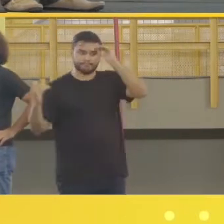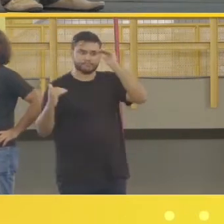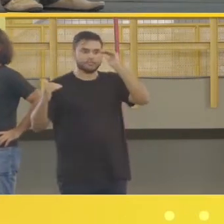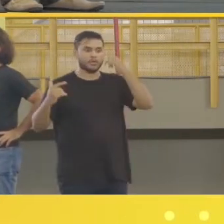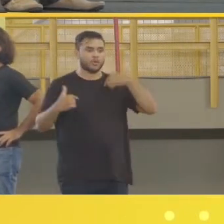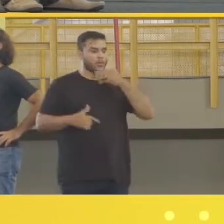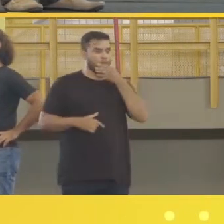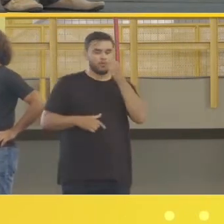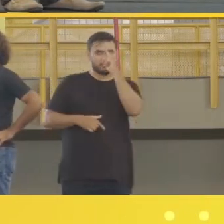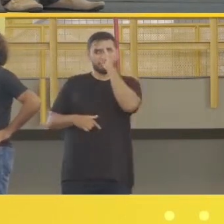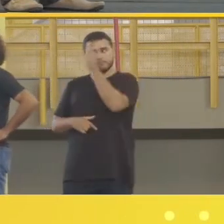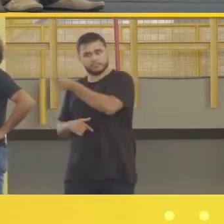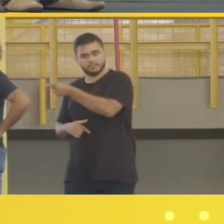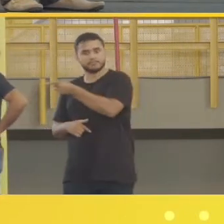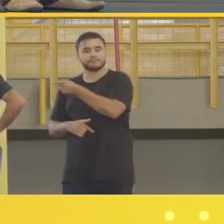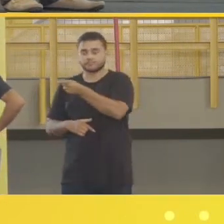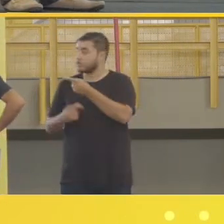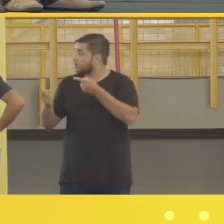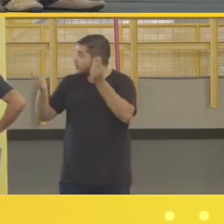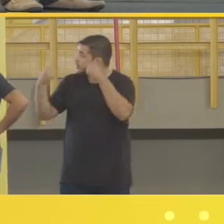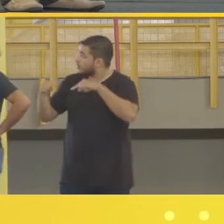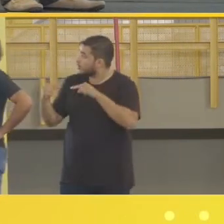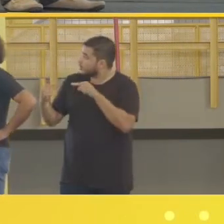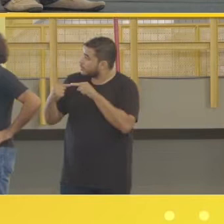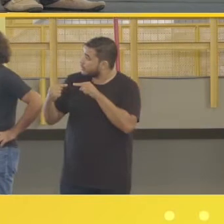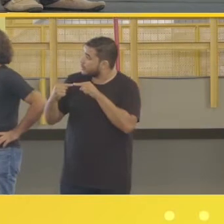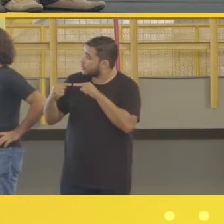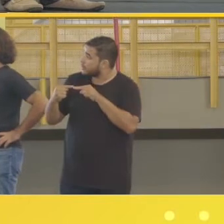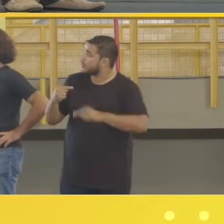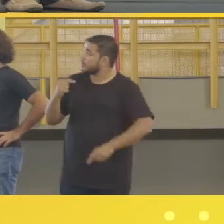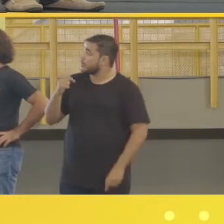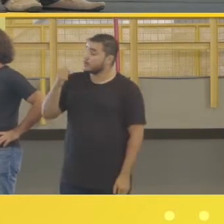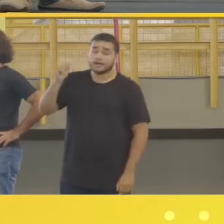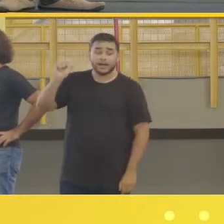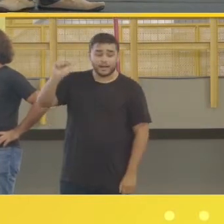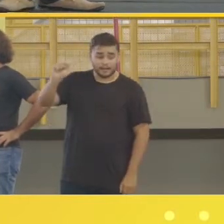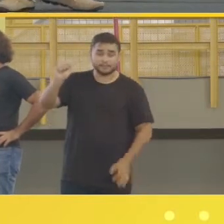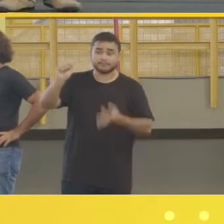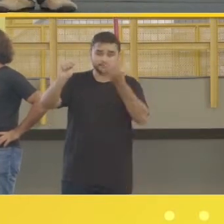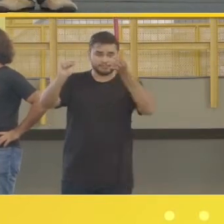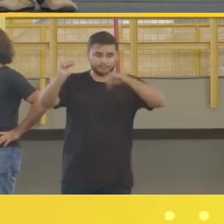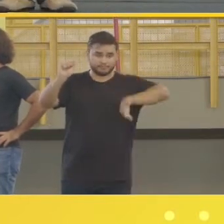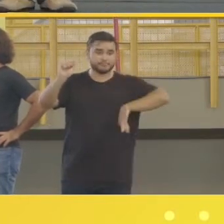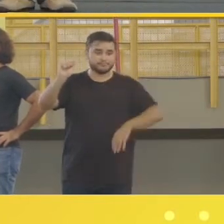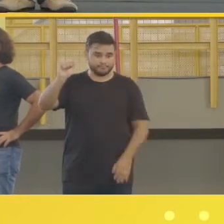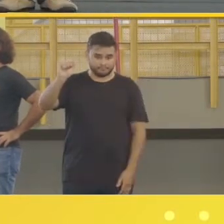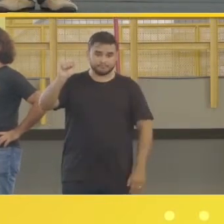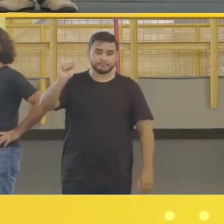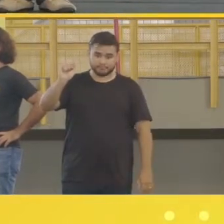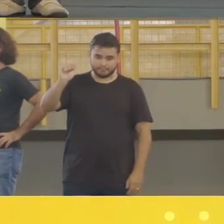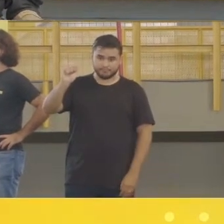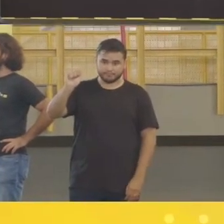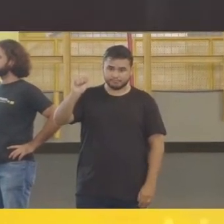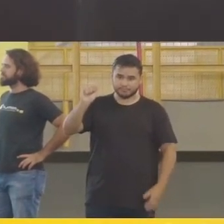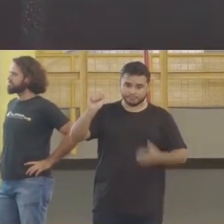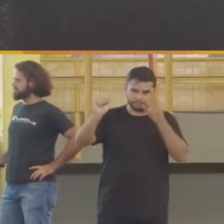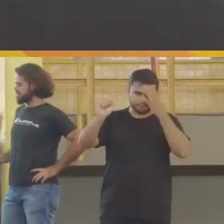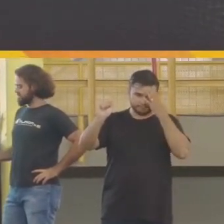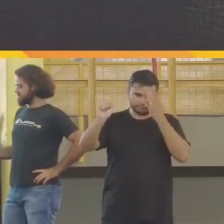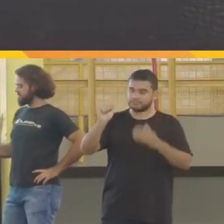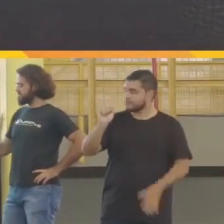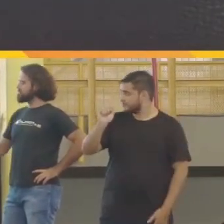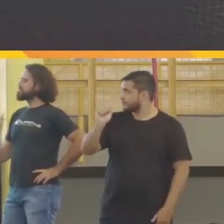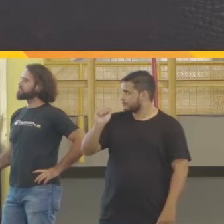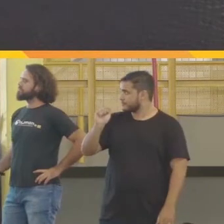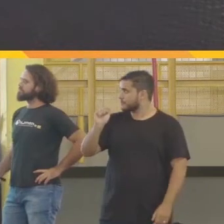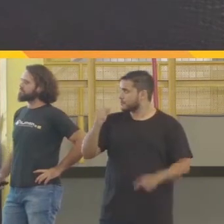hierarquia. Resposta da questão, pessoal? Letra A. A de aprovação. A